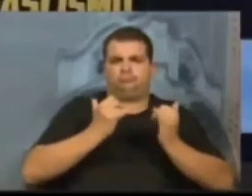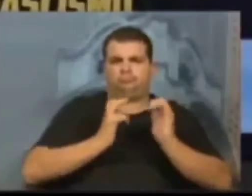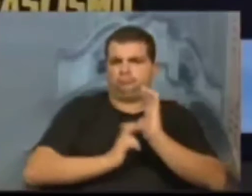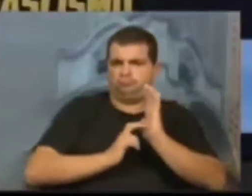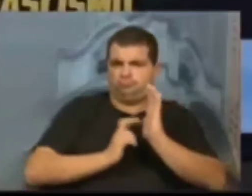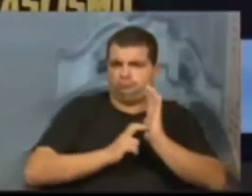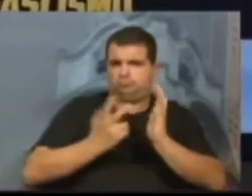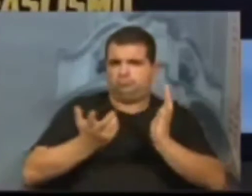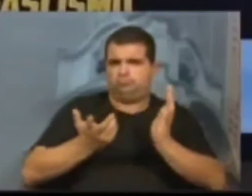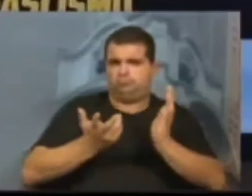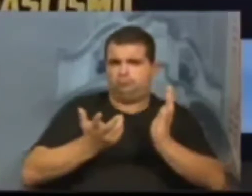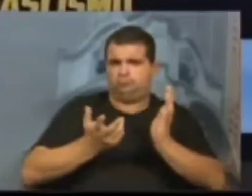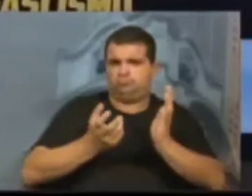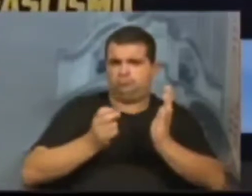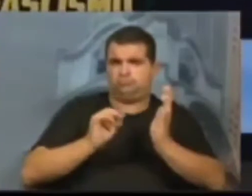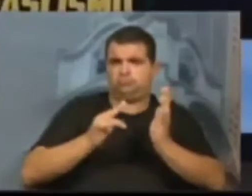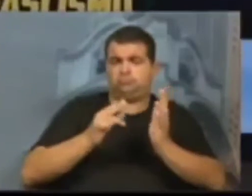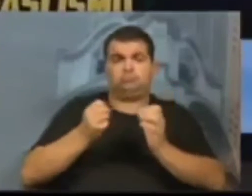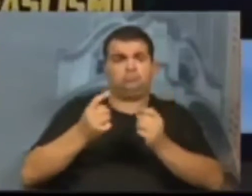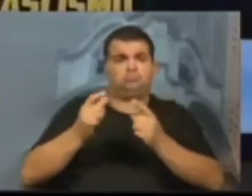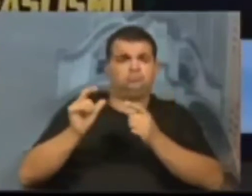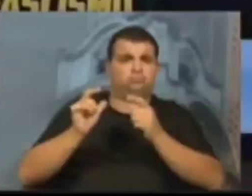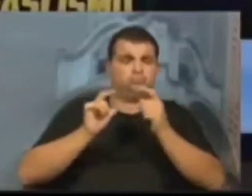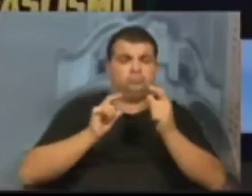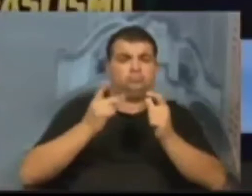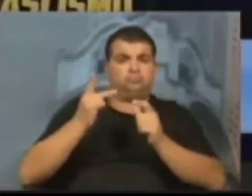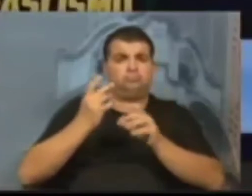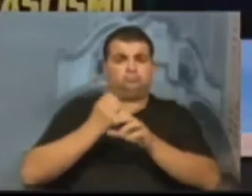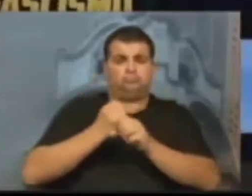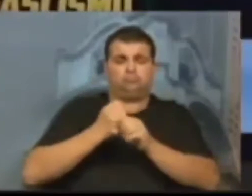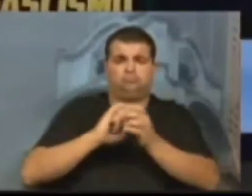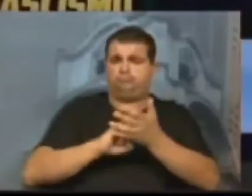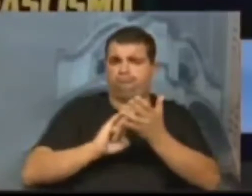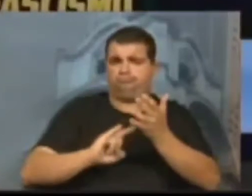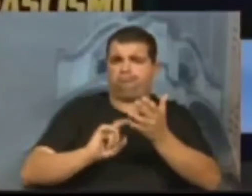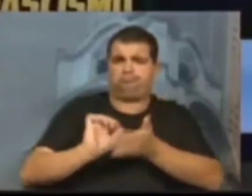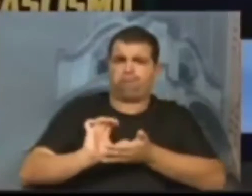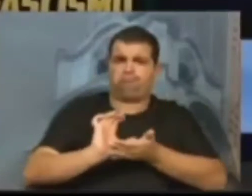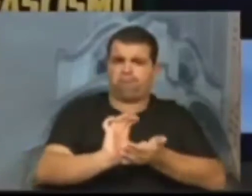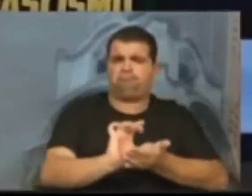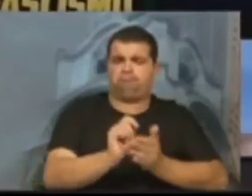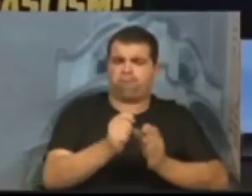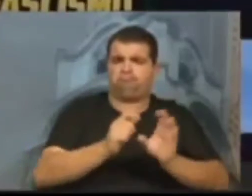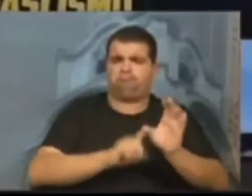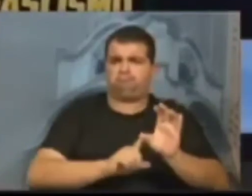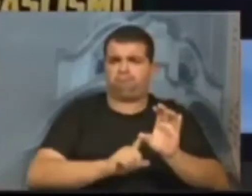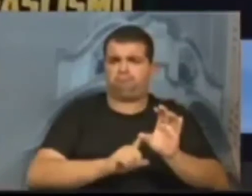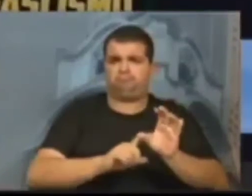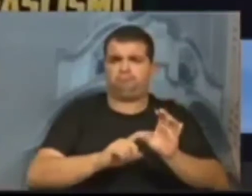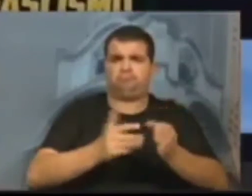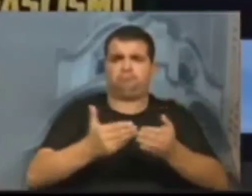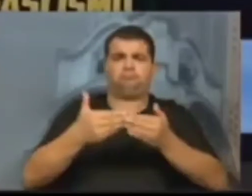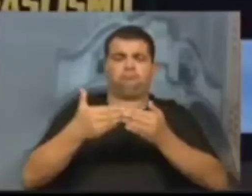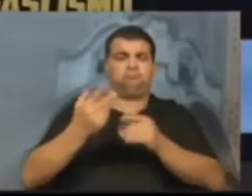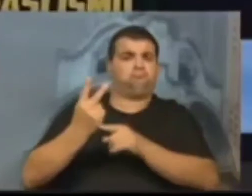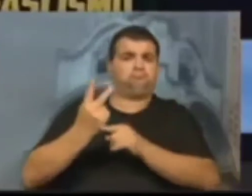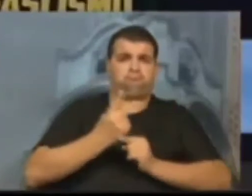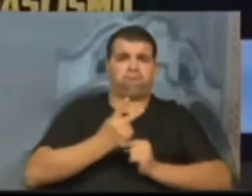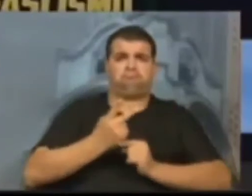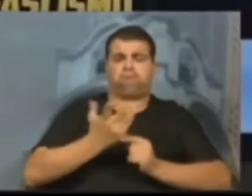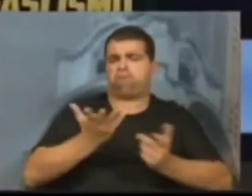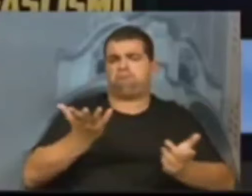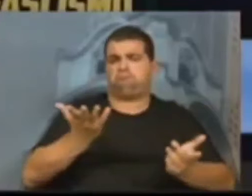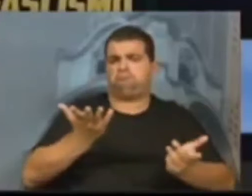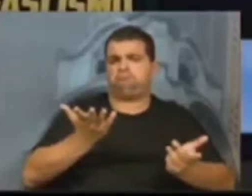bancários, ou determinados estabelecimentos para pagar suas contas, para fazer algum acerto, pedir algum empréstimo, que